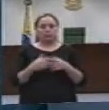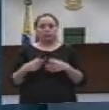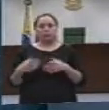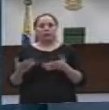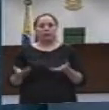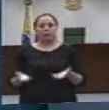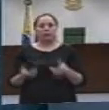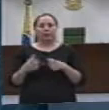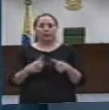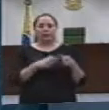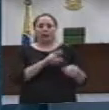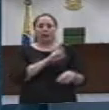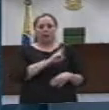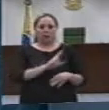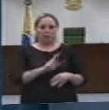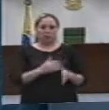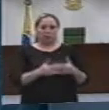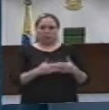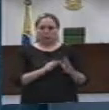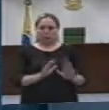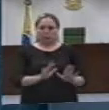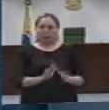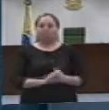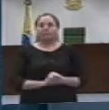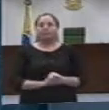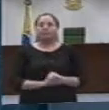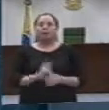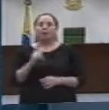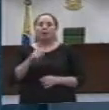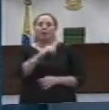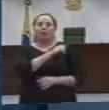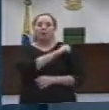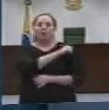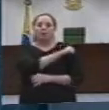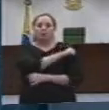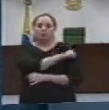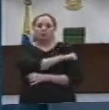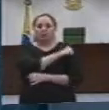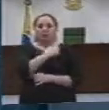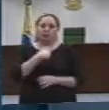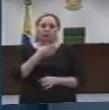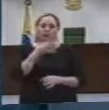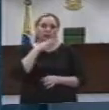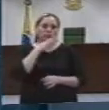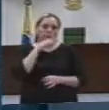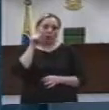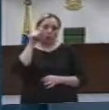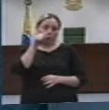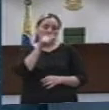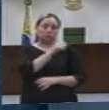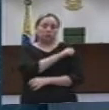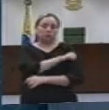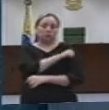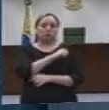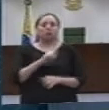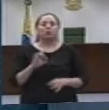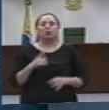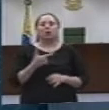religião no caso do Rio de Janeiro que o caso que eu conheço só em